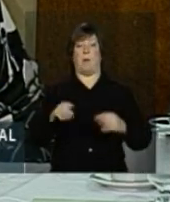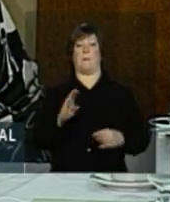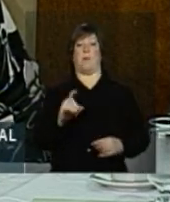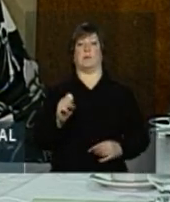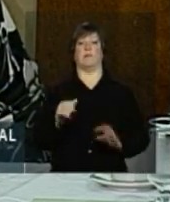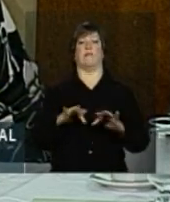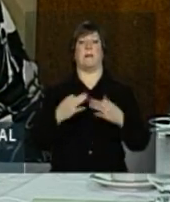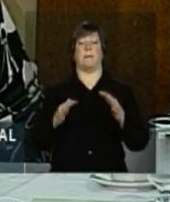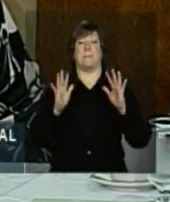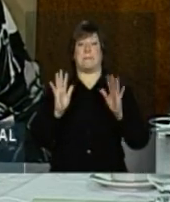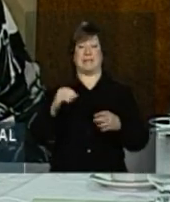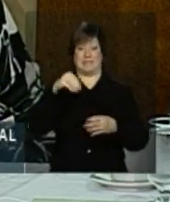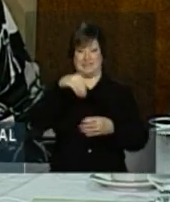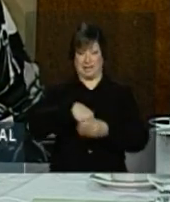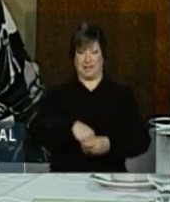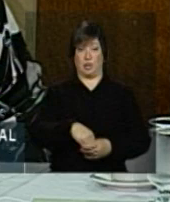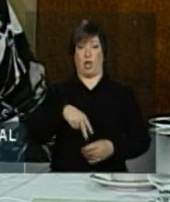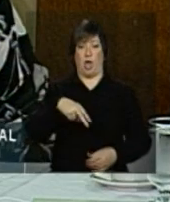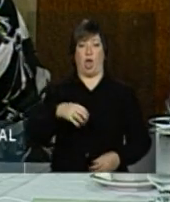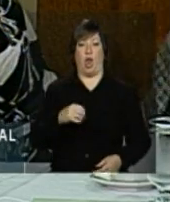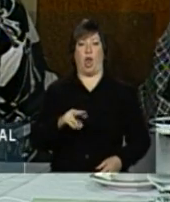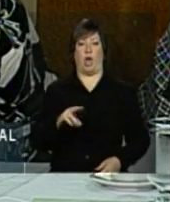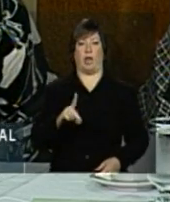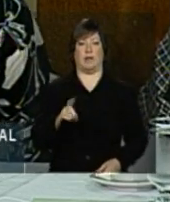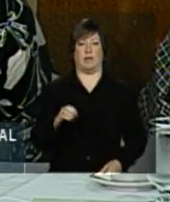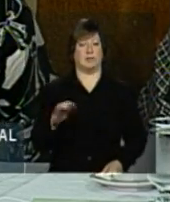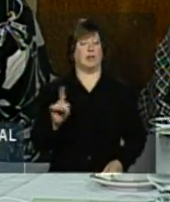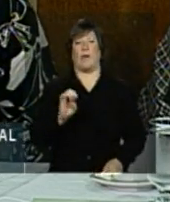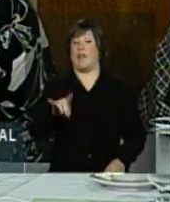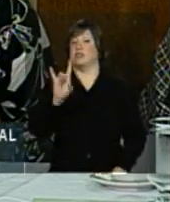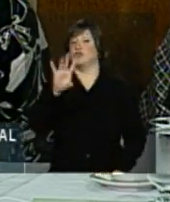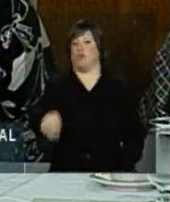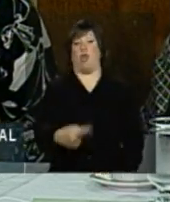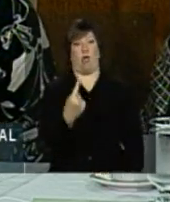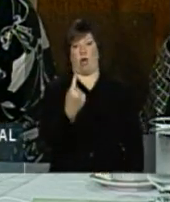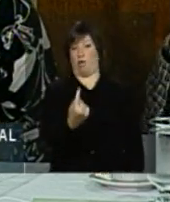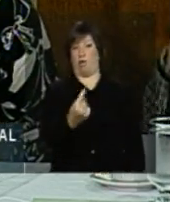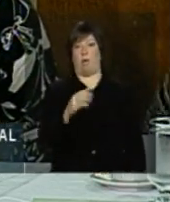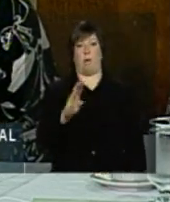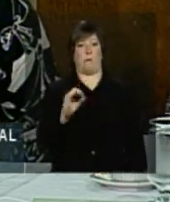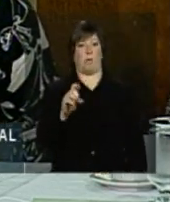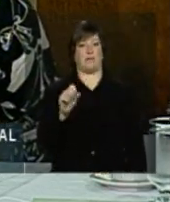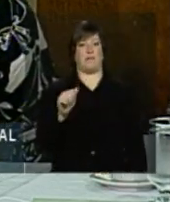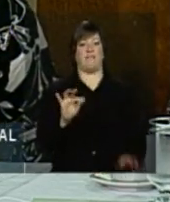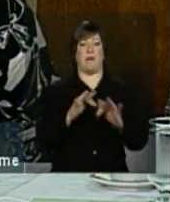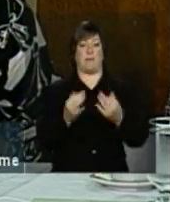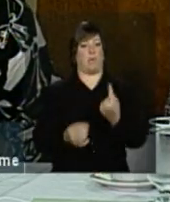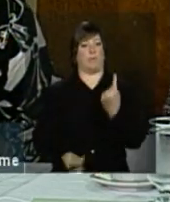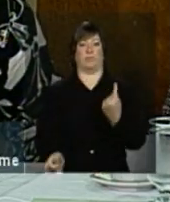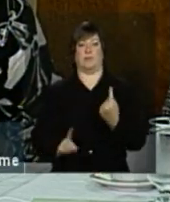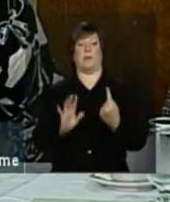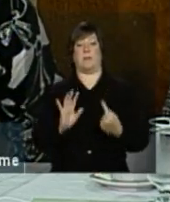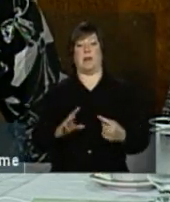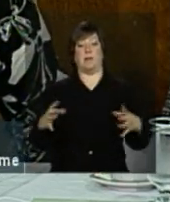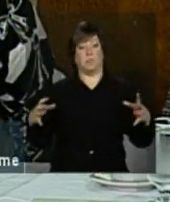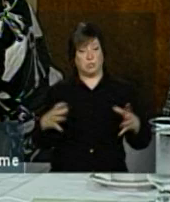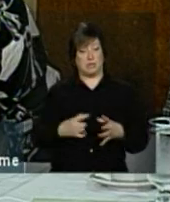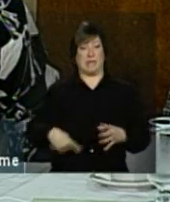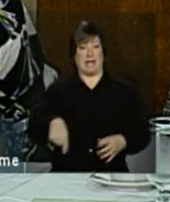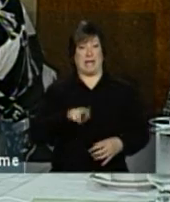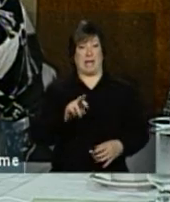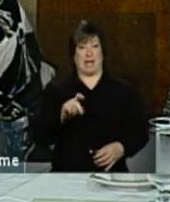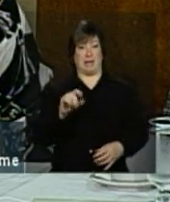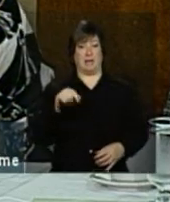nordeste brasileiro não é só o bolsa família essa rede de proteção permanentemente é questionada e é criticada certo